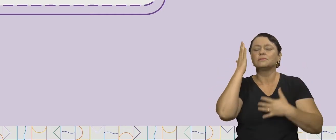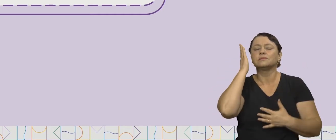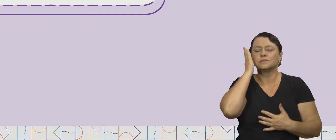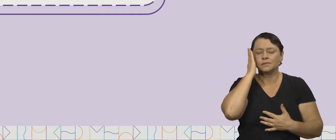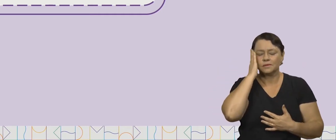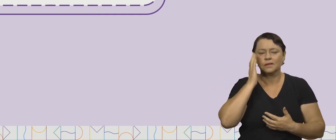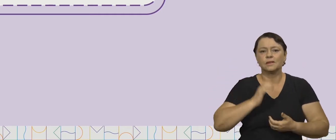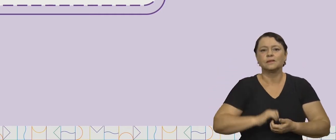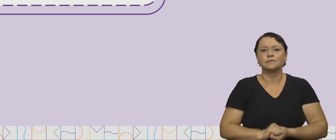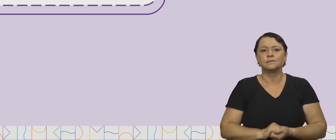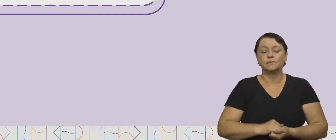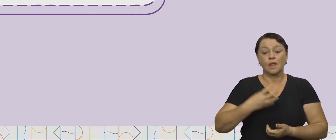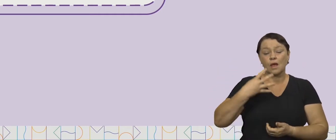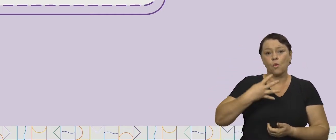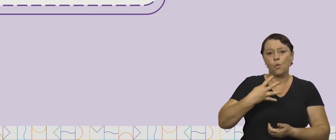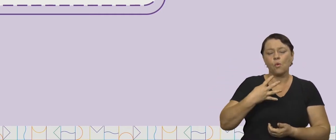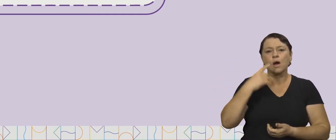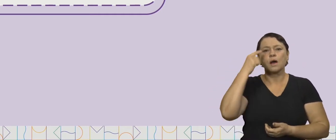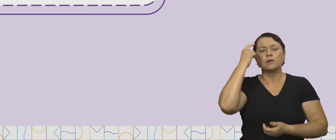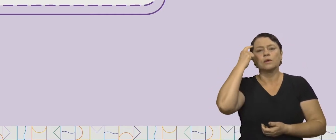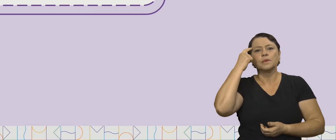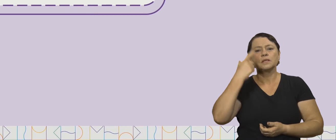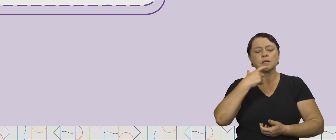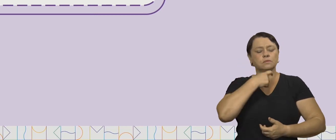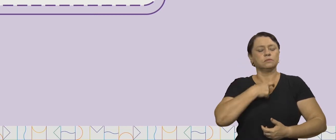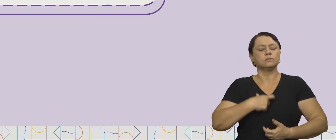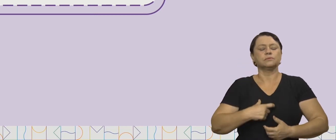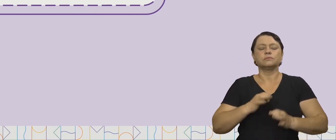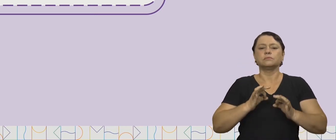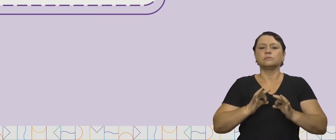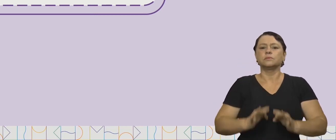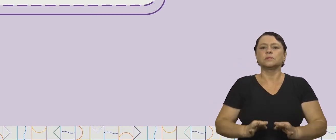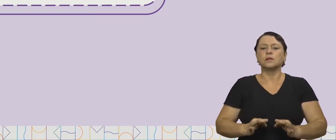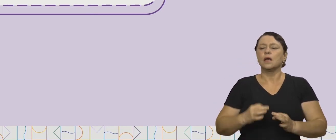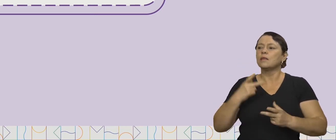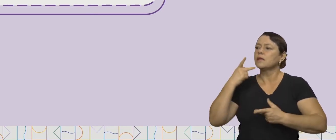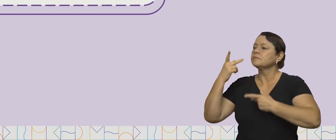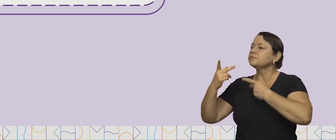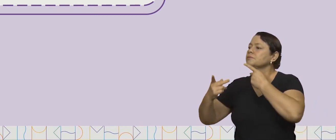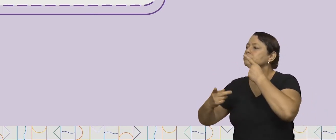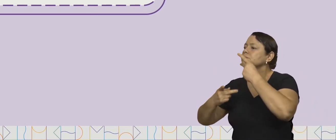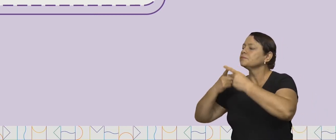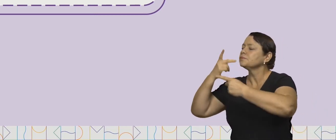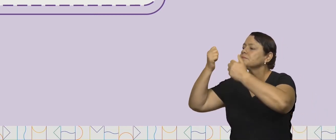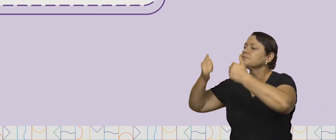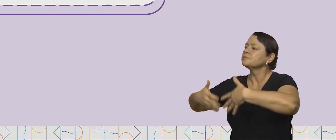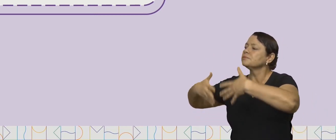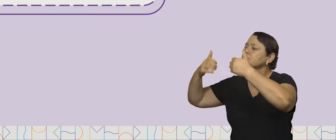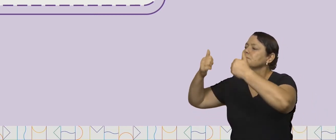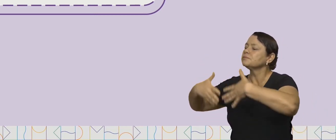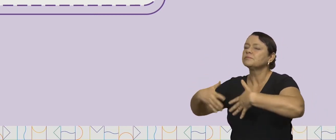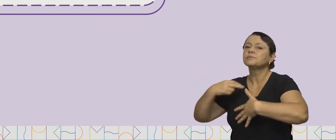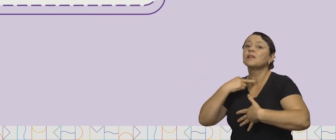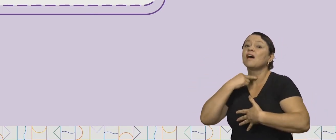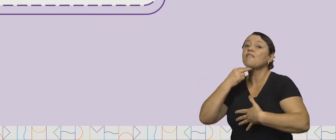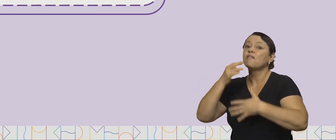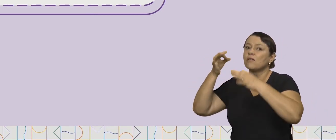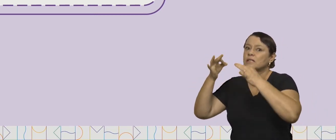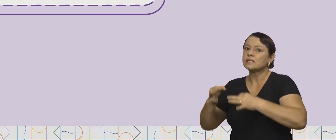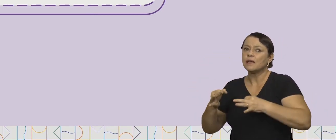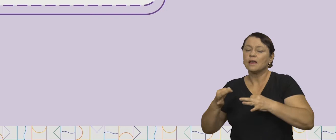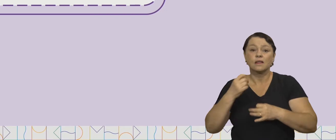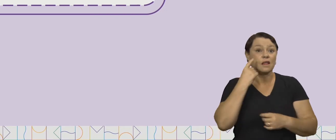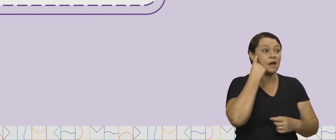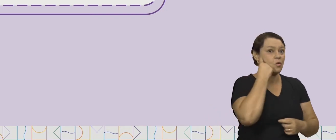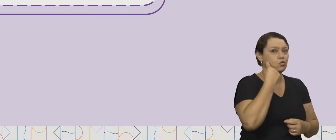quarto passo é pensarmos em tom de voz, postura e linguagem. Afinal, precisamos ter um volume